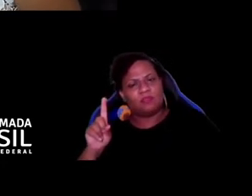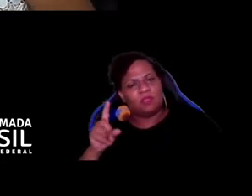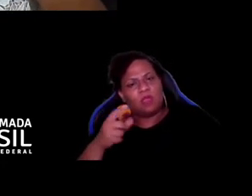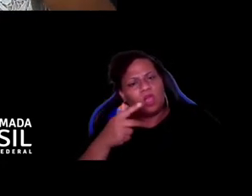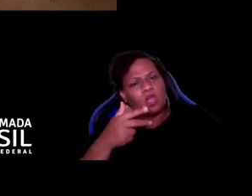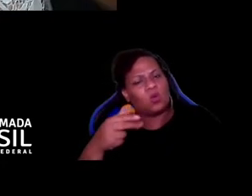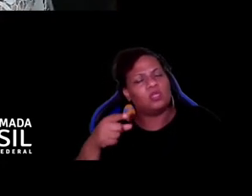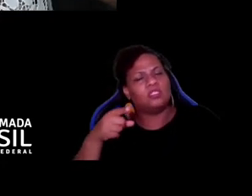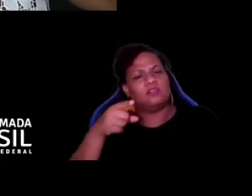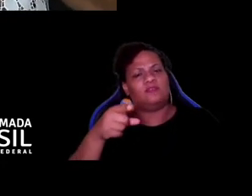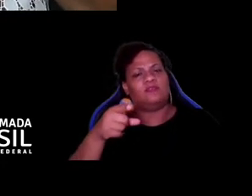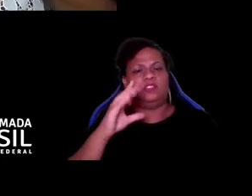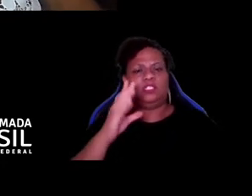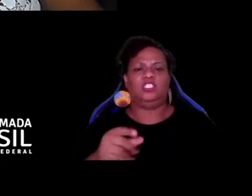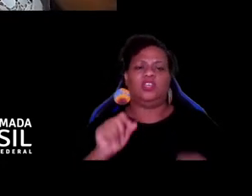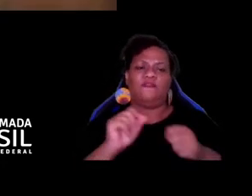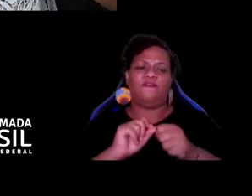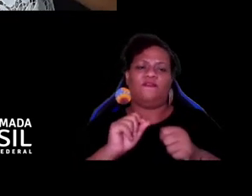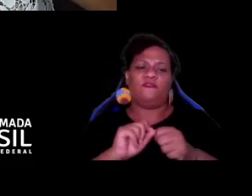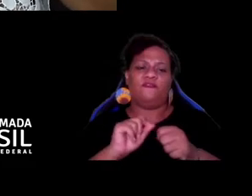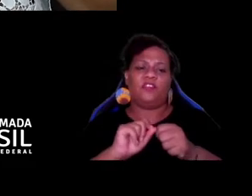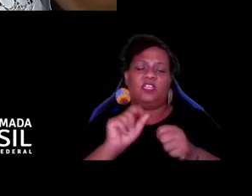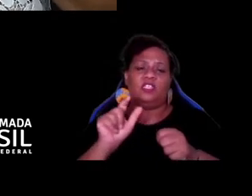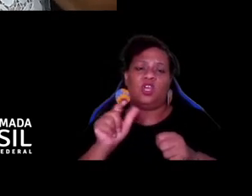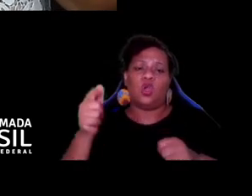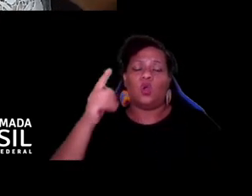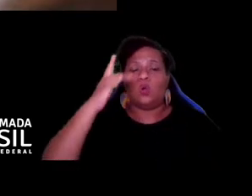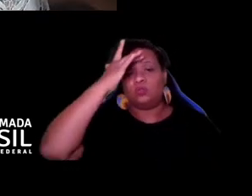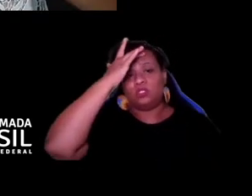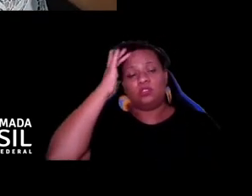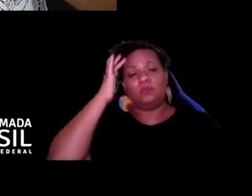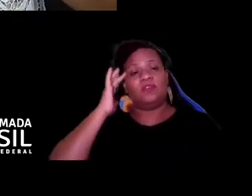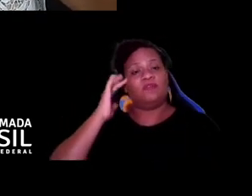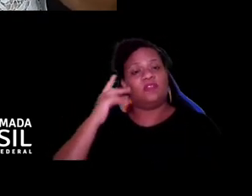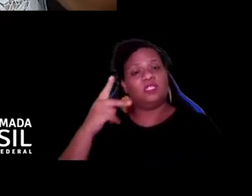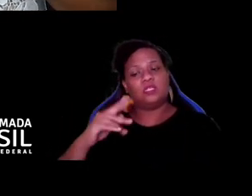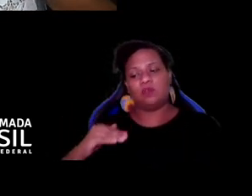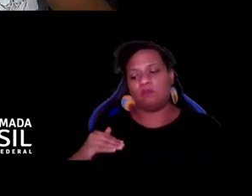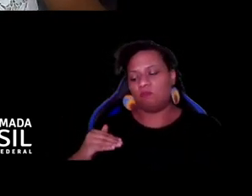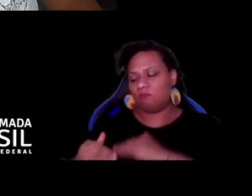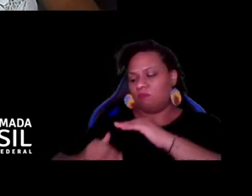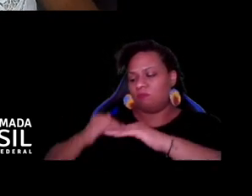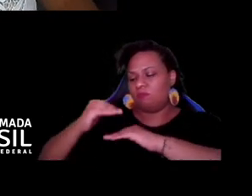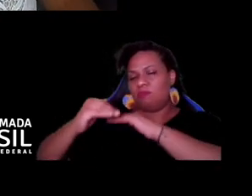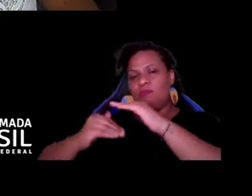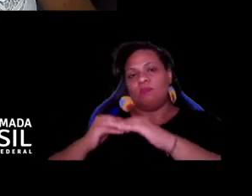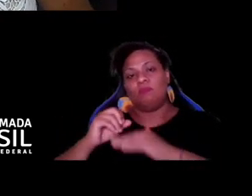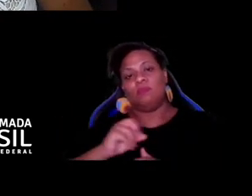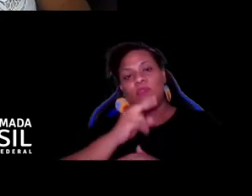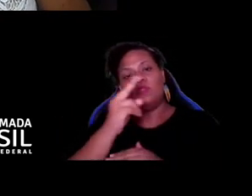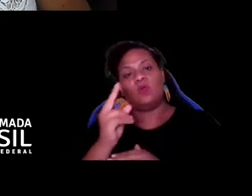tenha feito, que outras pessoas tenham feito para o crescimento delas ou para uma ajuda, né?